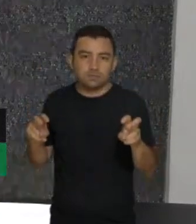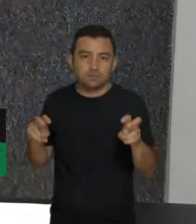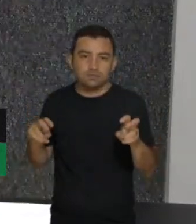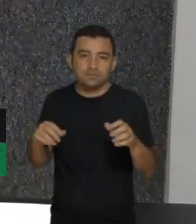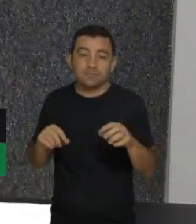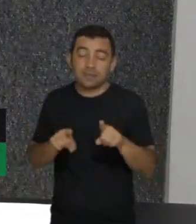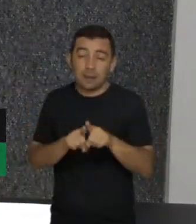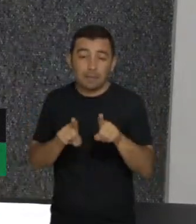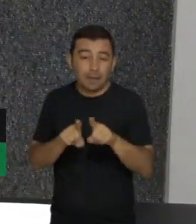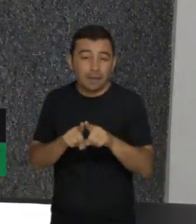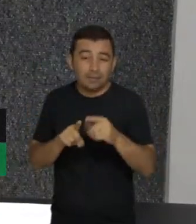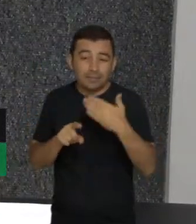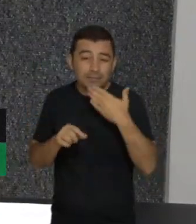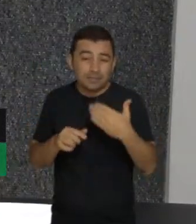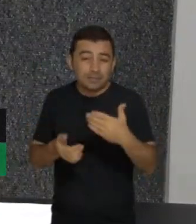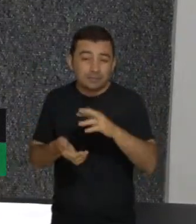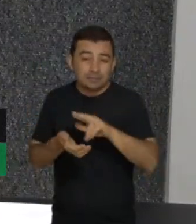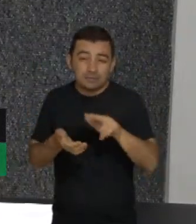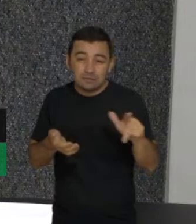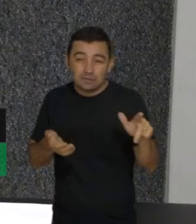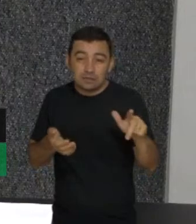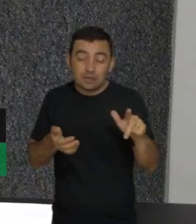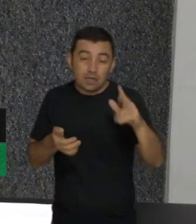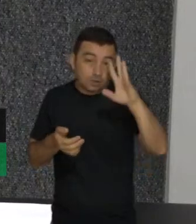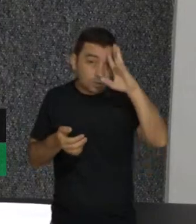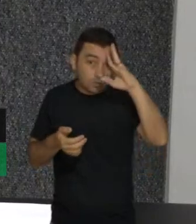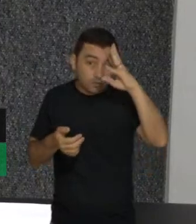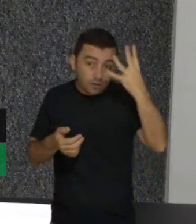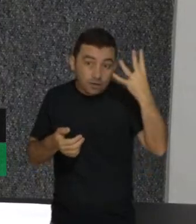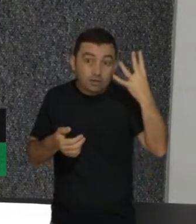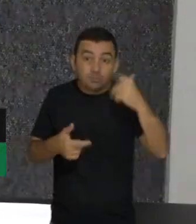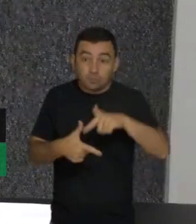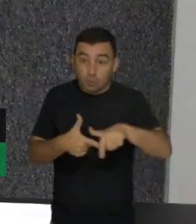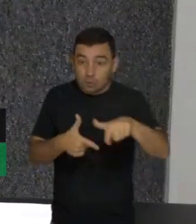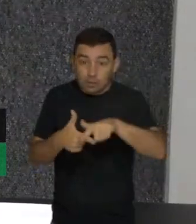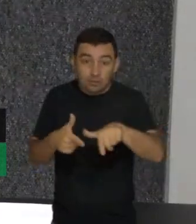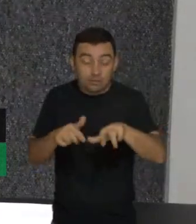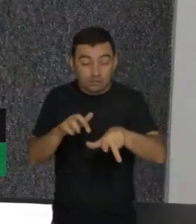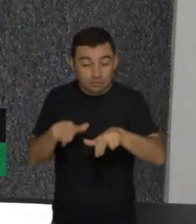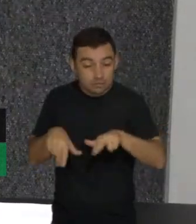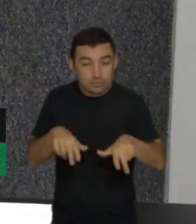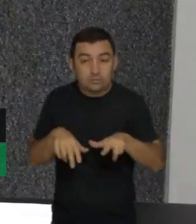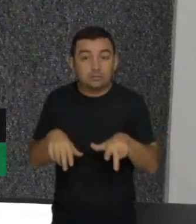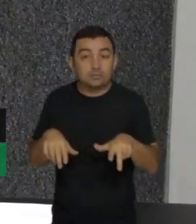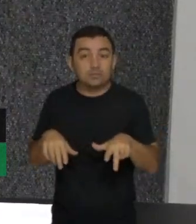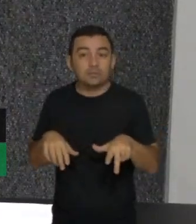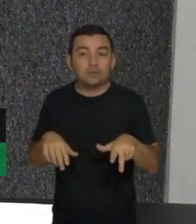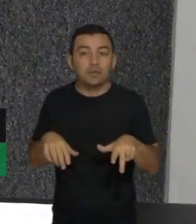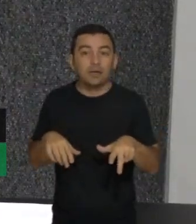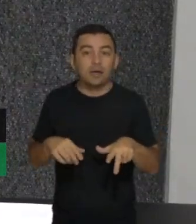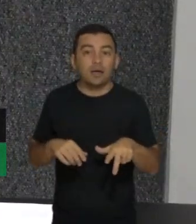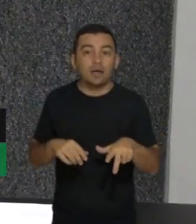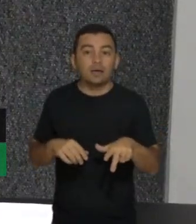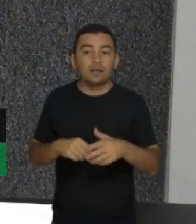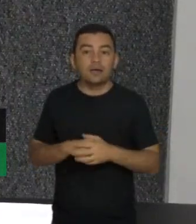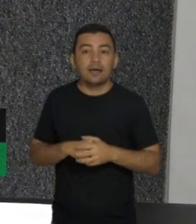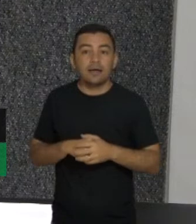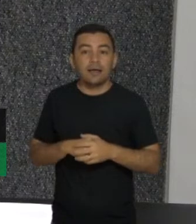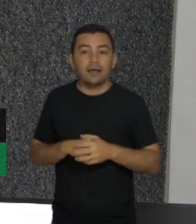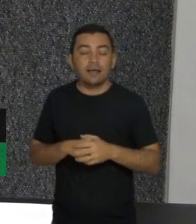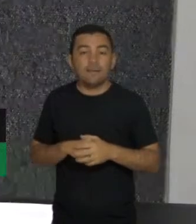muito solicitado paraa resolução de inúmeras situações que dizem respeito a a